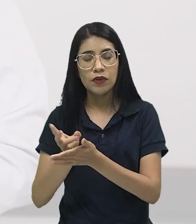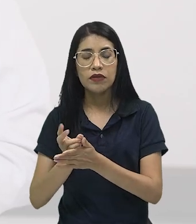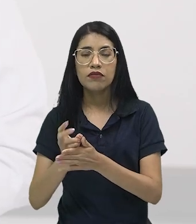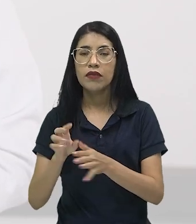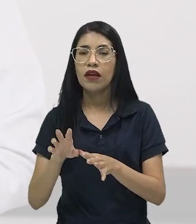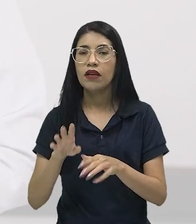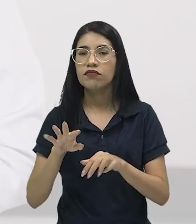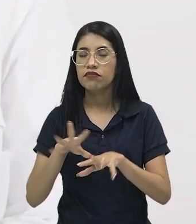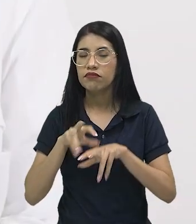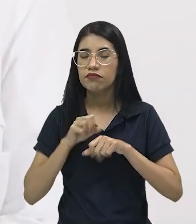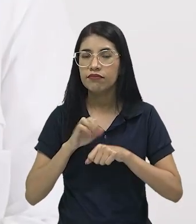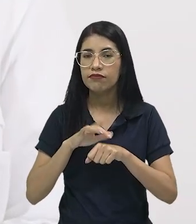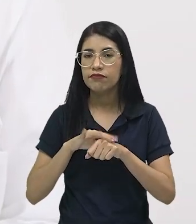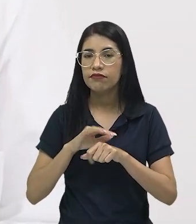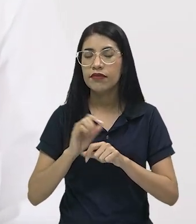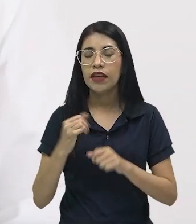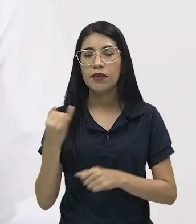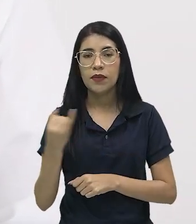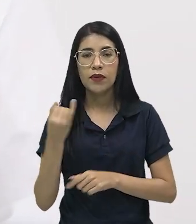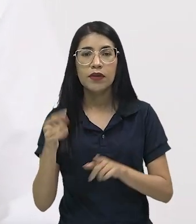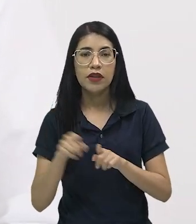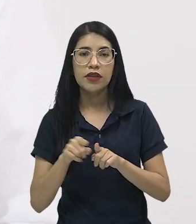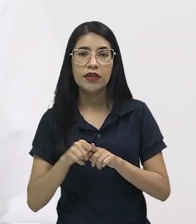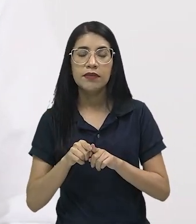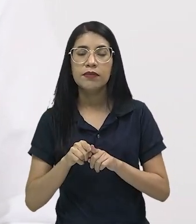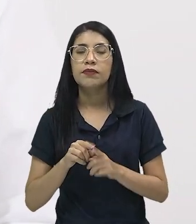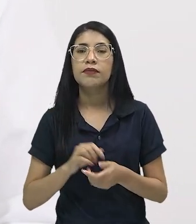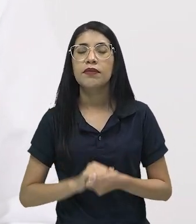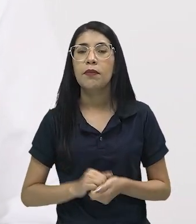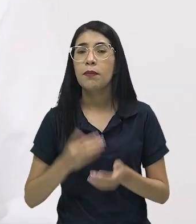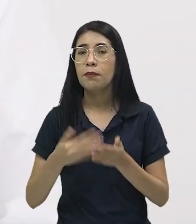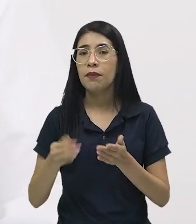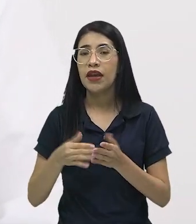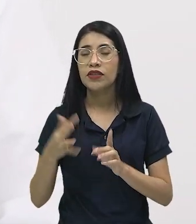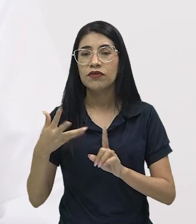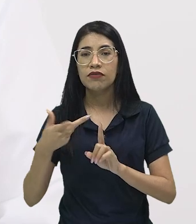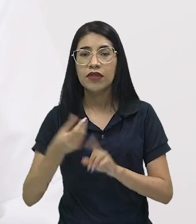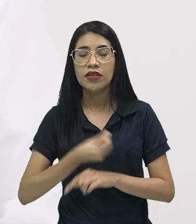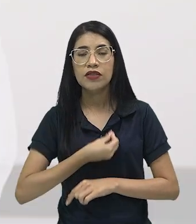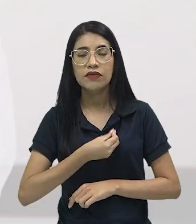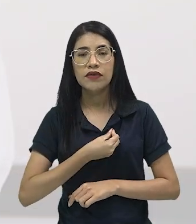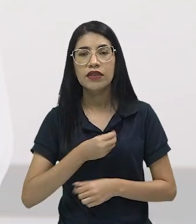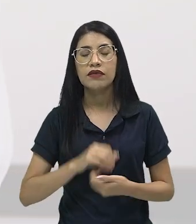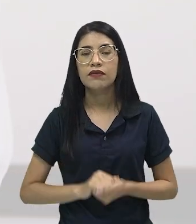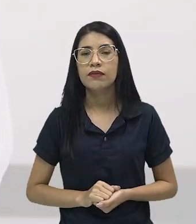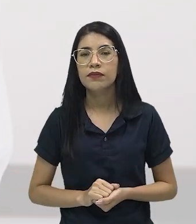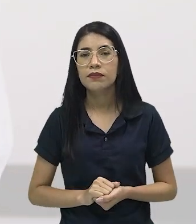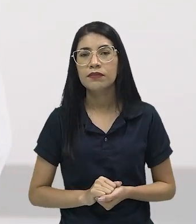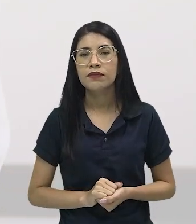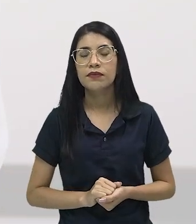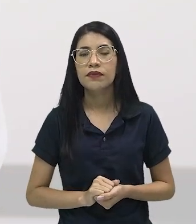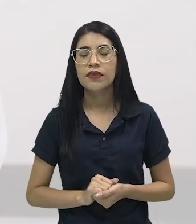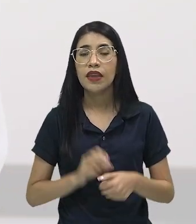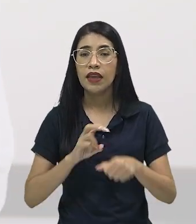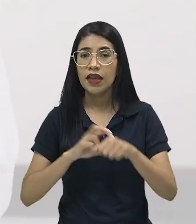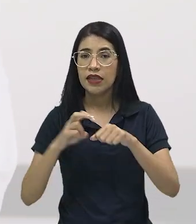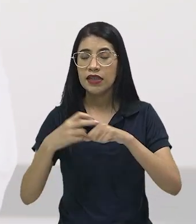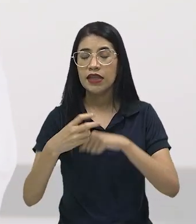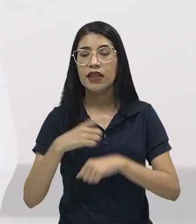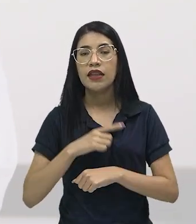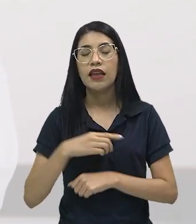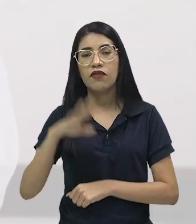um importante fator de perda na qualidade de vida dos pacientes. A Zika apresenta